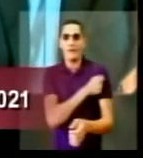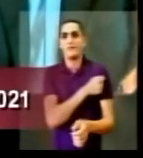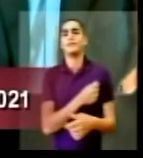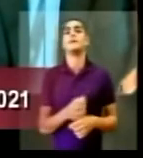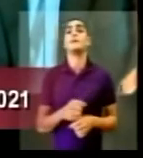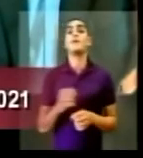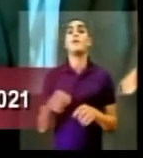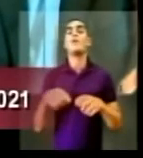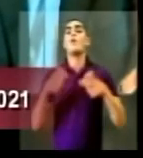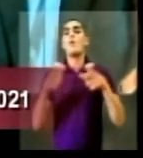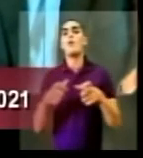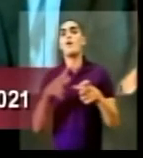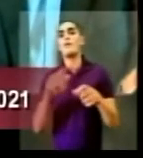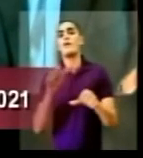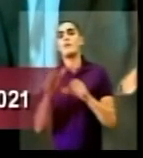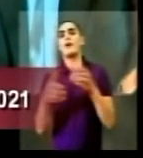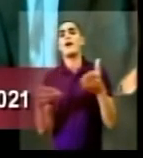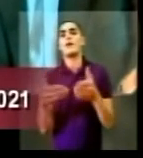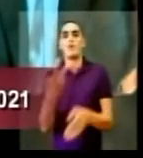Será